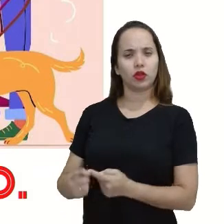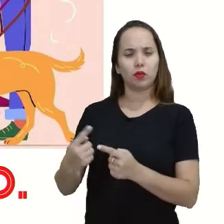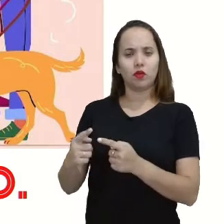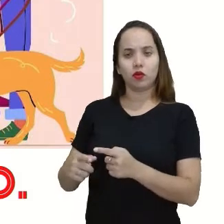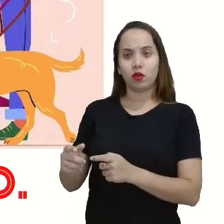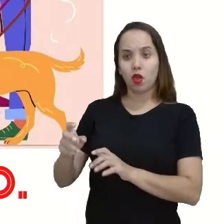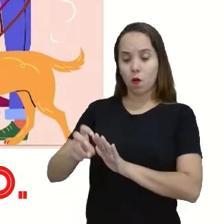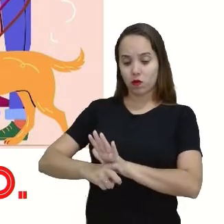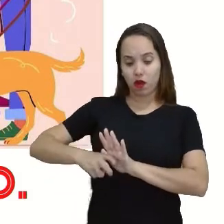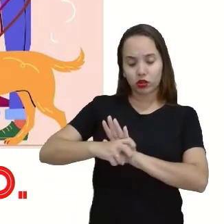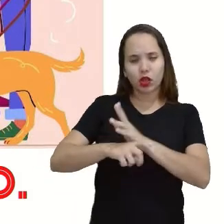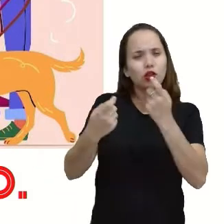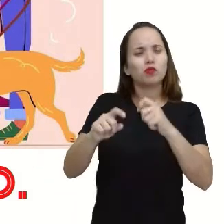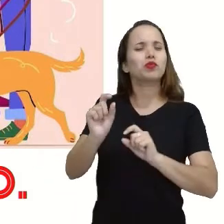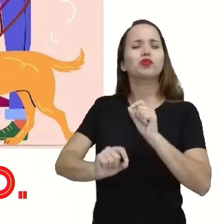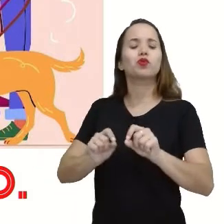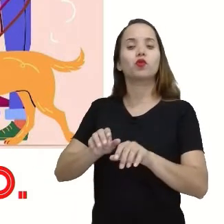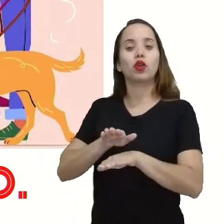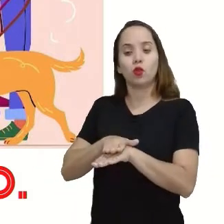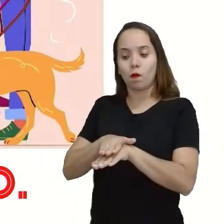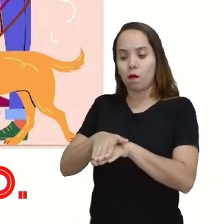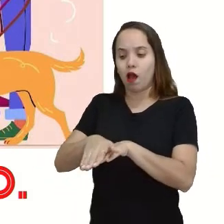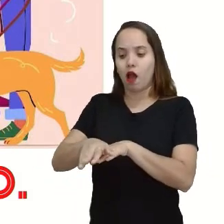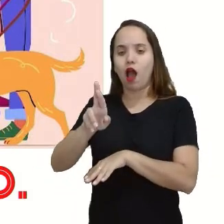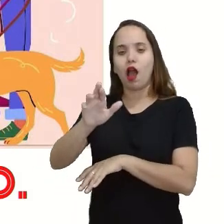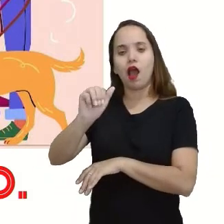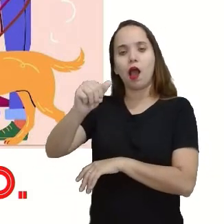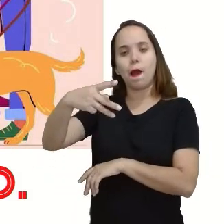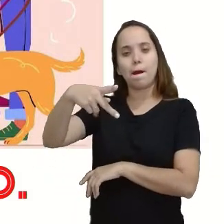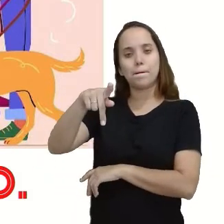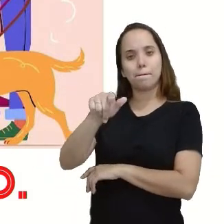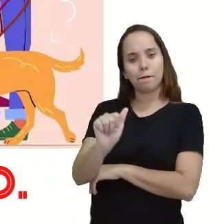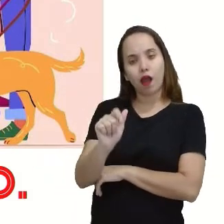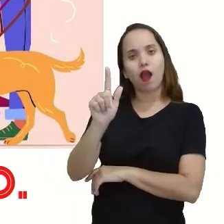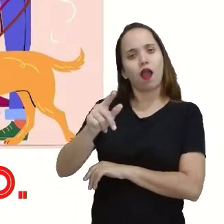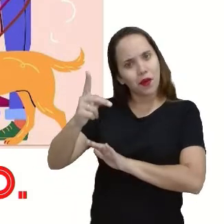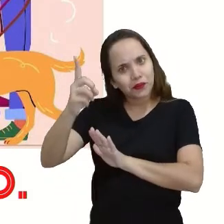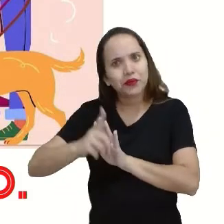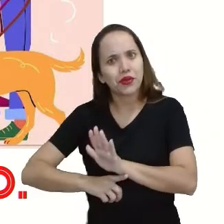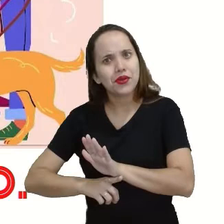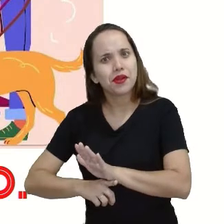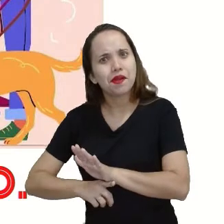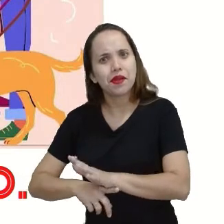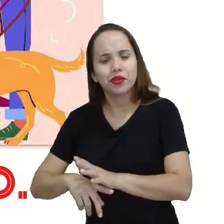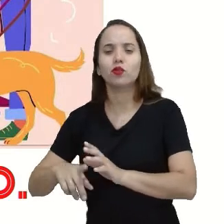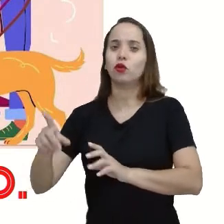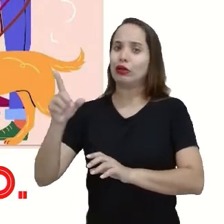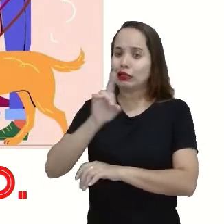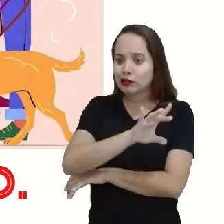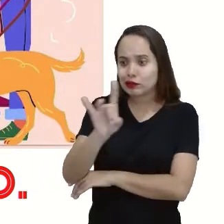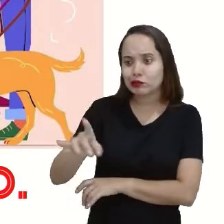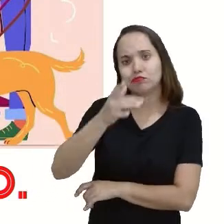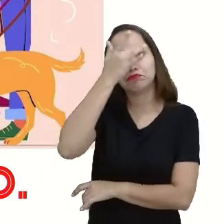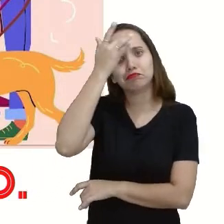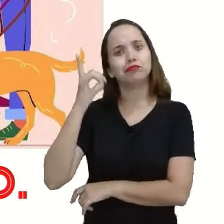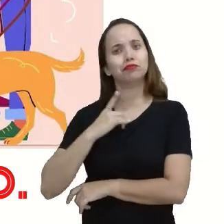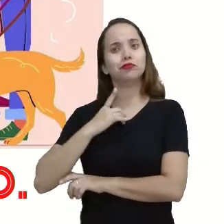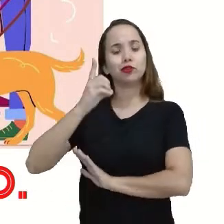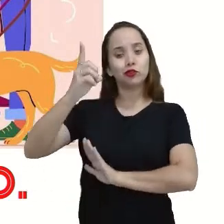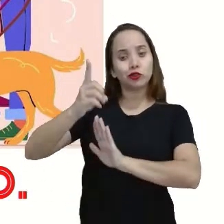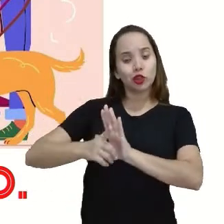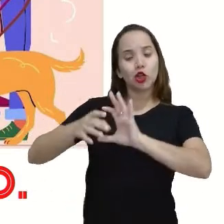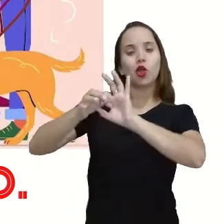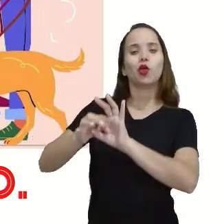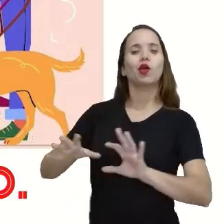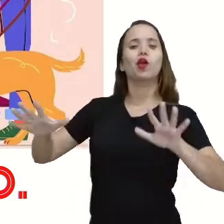precisa é uma rampa para ter acesso. Ou seja, e isso está dentro dos direitos das pessoas. As pessoas têm direito à livre circulação. Então, quando